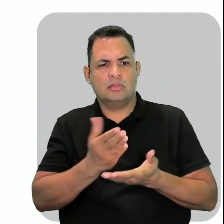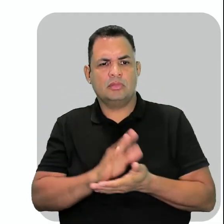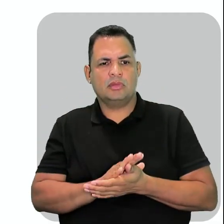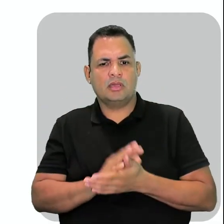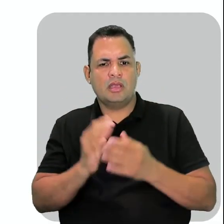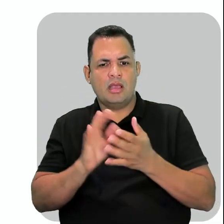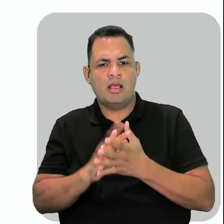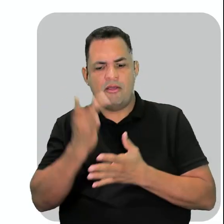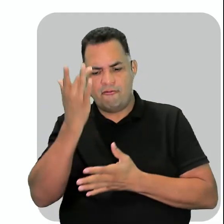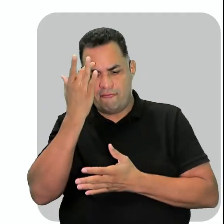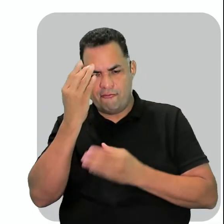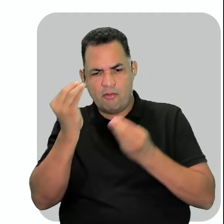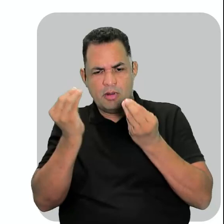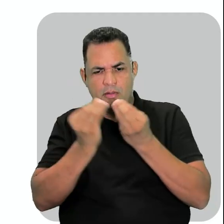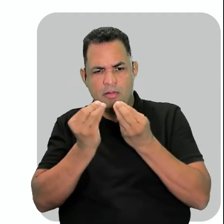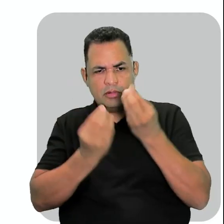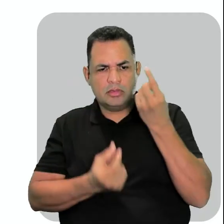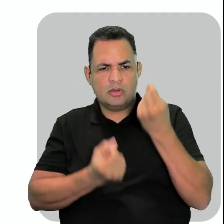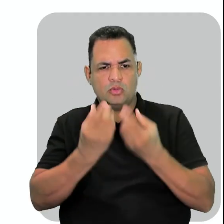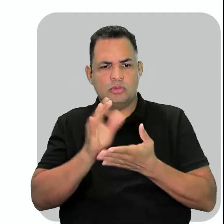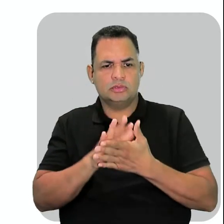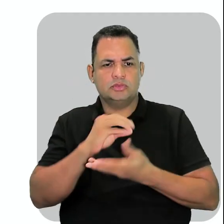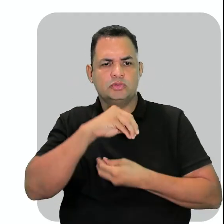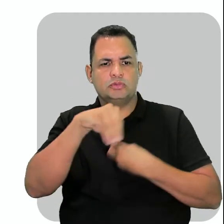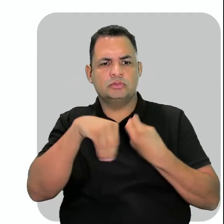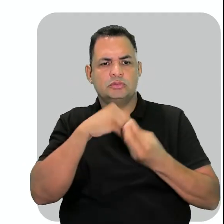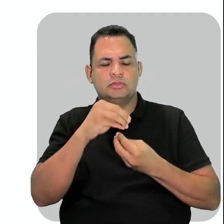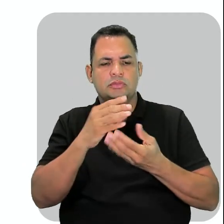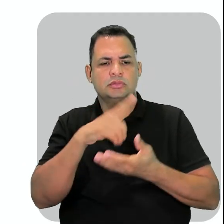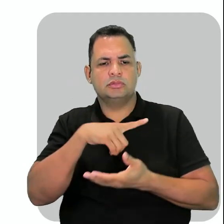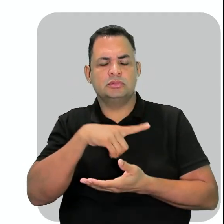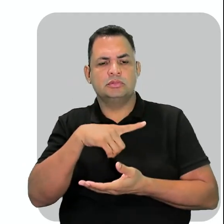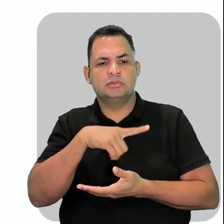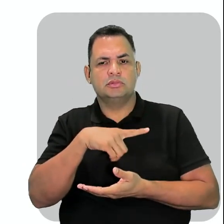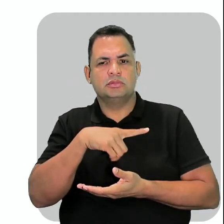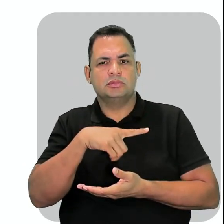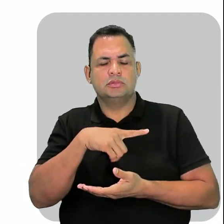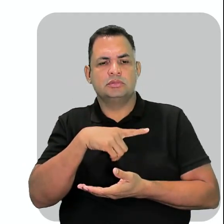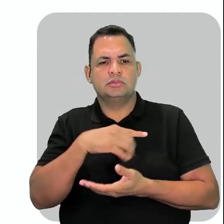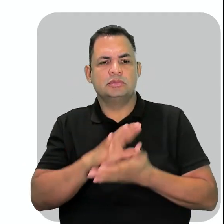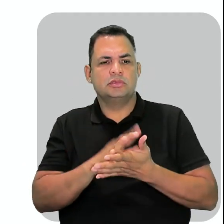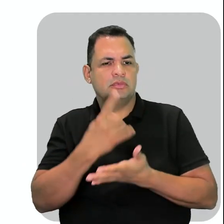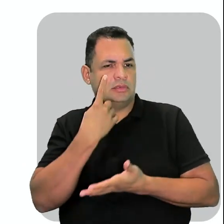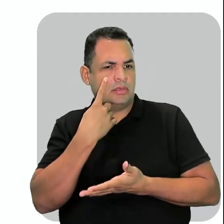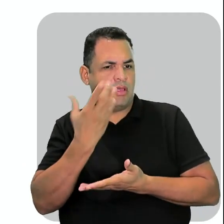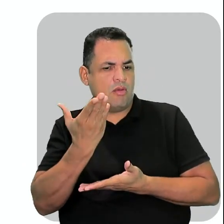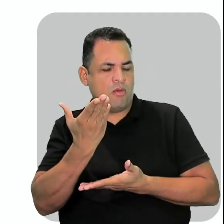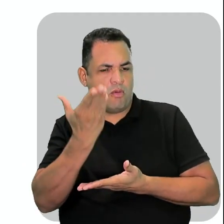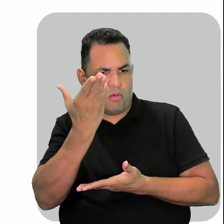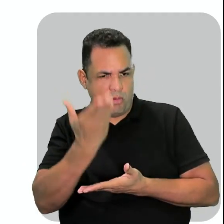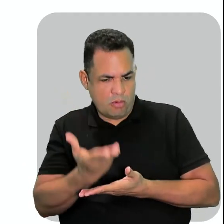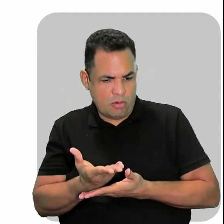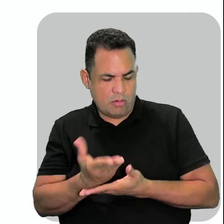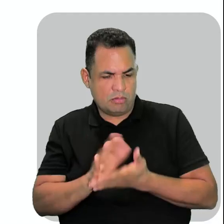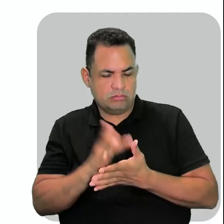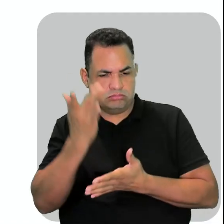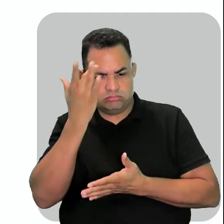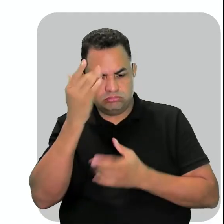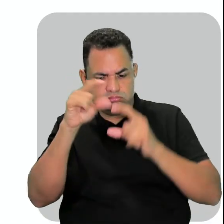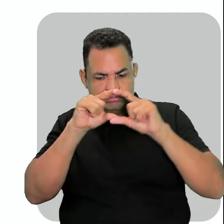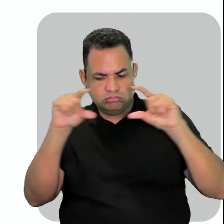fórmulas moleculares de alguns compostos. E aí você vai ter que observar qual dessas fórmulas